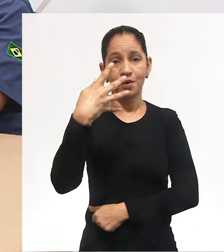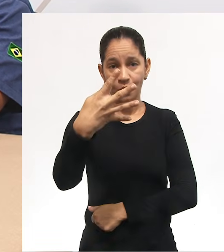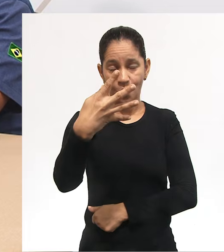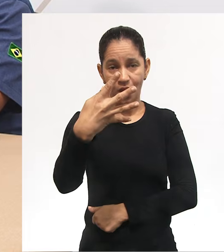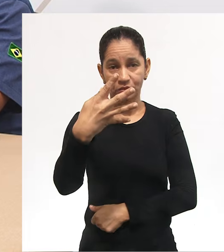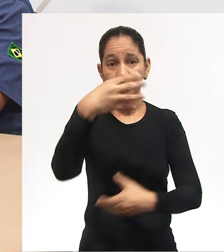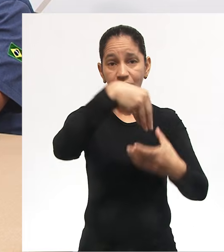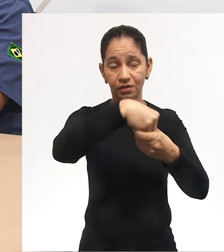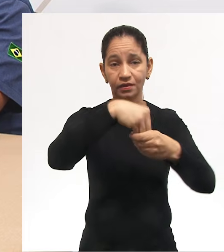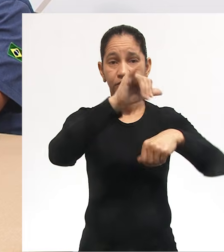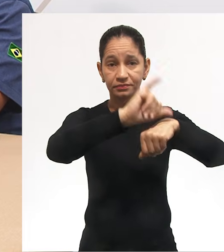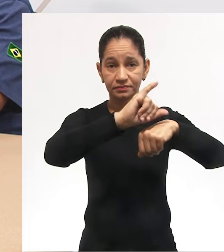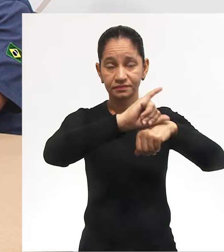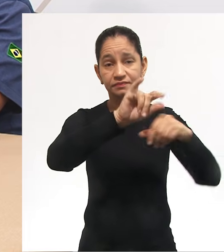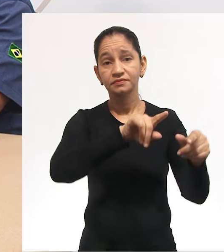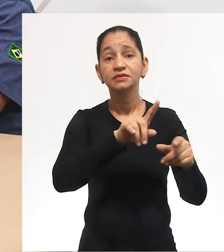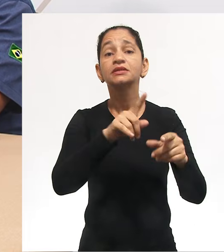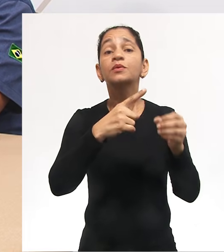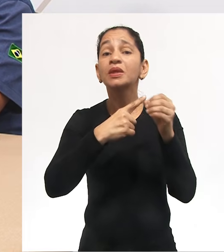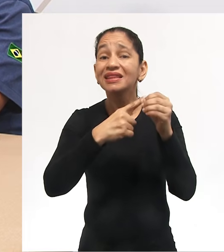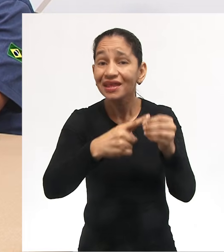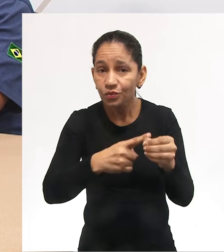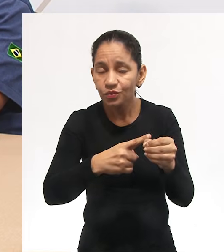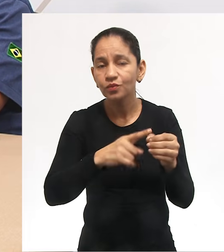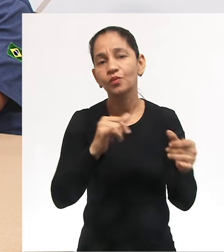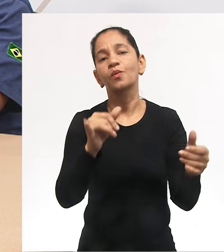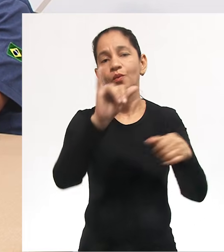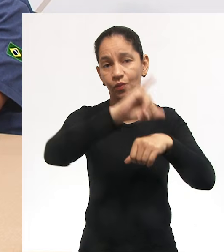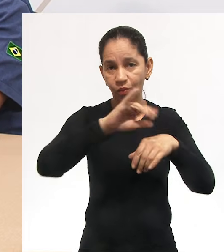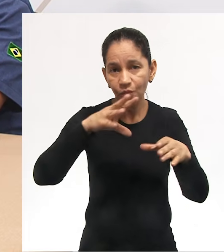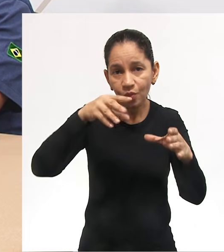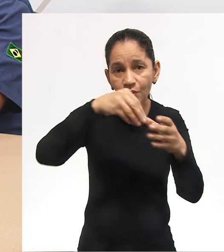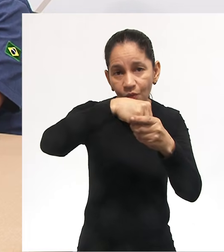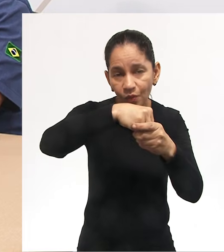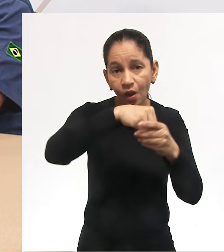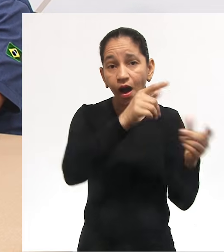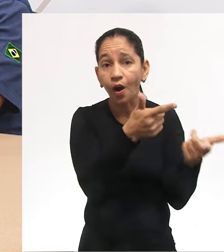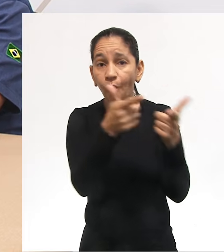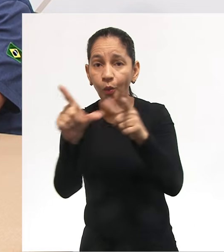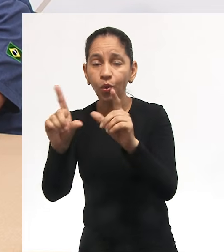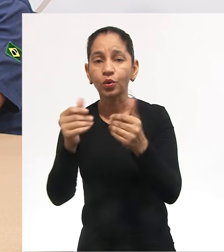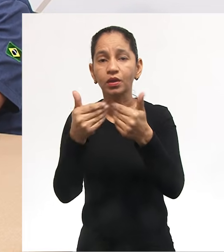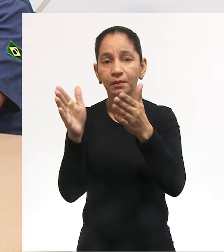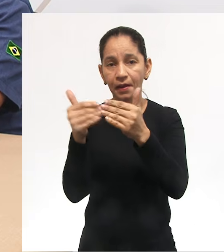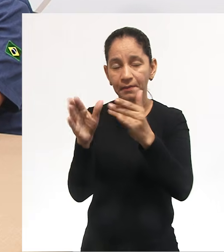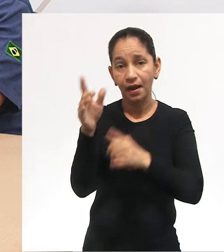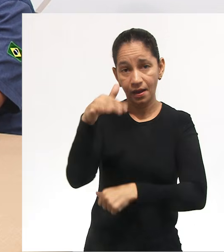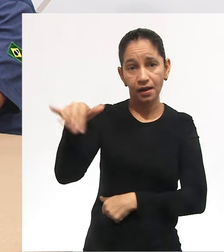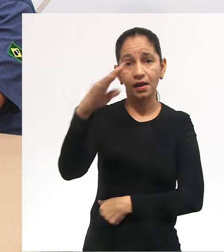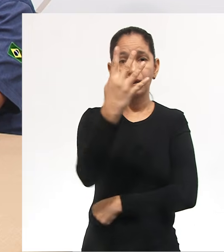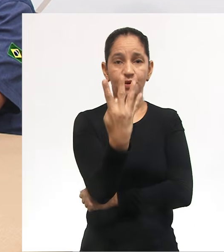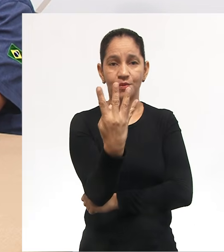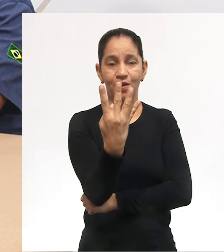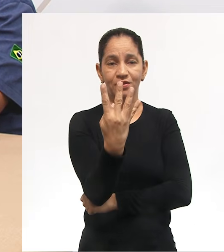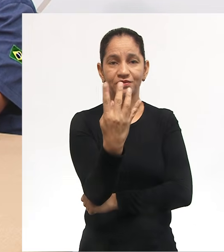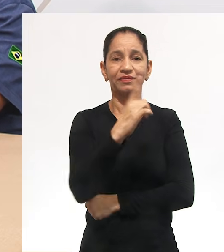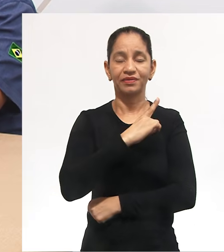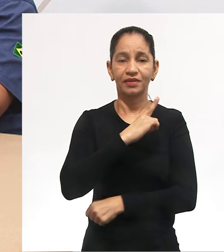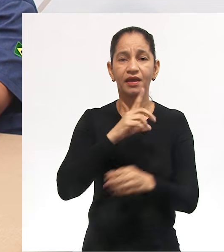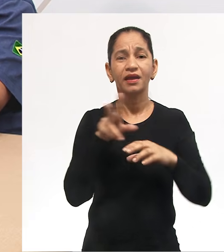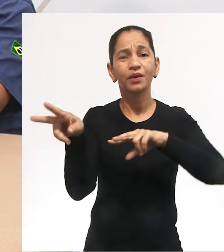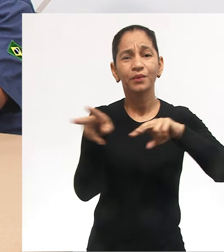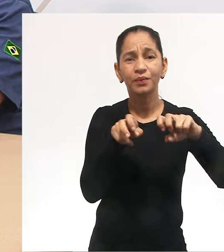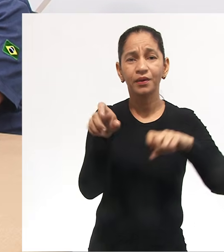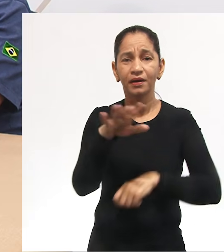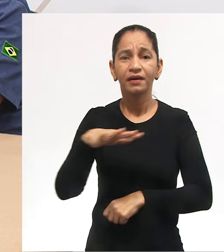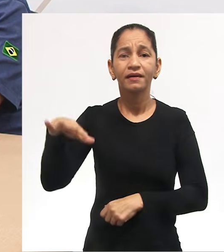escolas dentro da zona urbana e 4 escolas na zona rural, ou uma escola na zona rural, porque as outras fecharam por